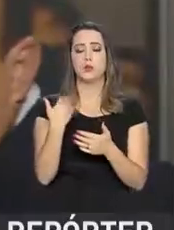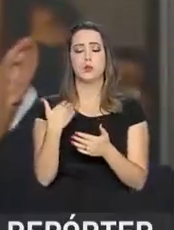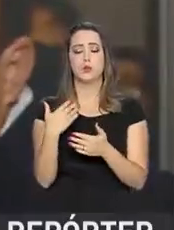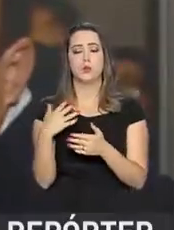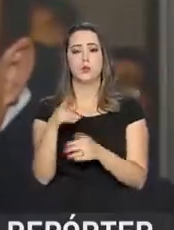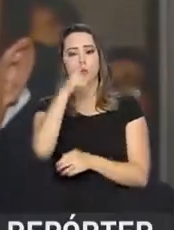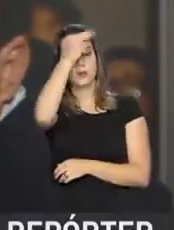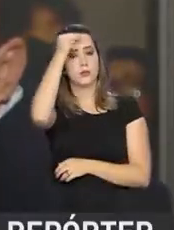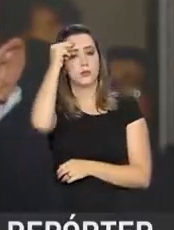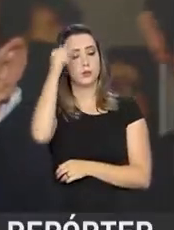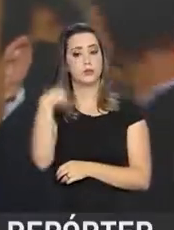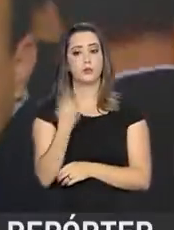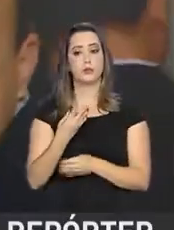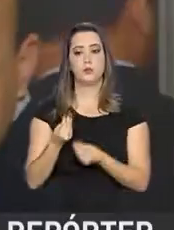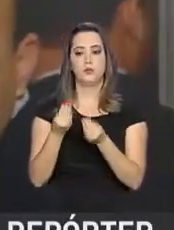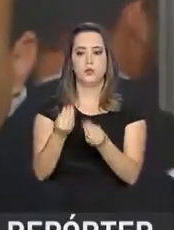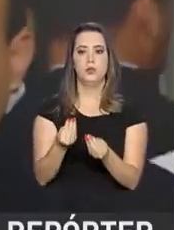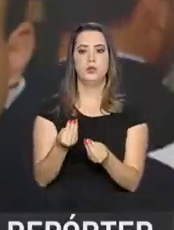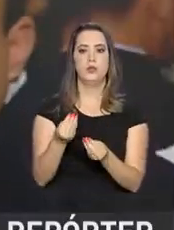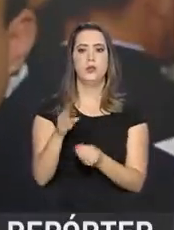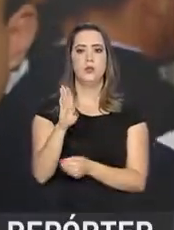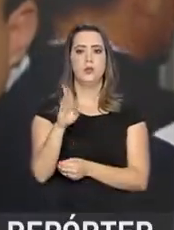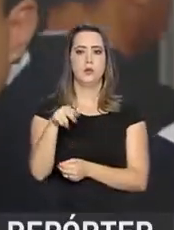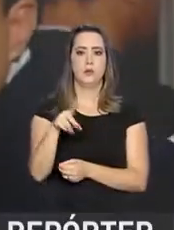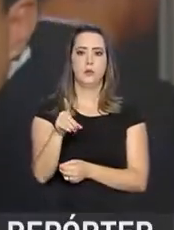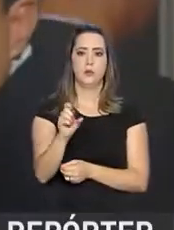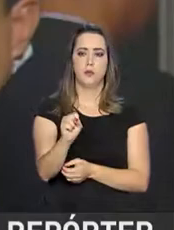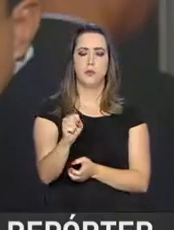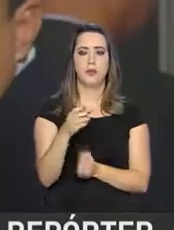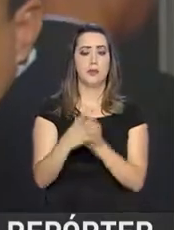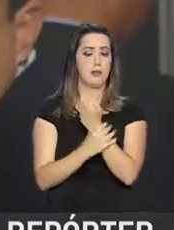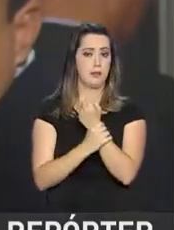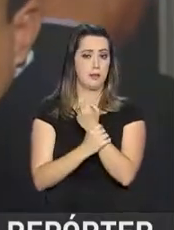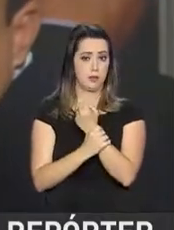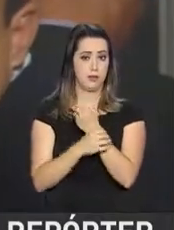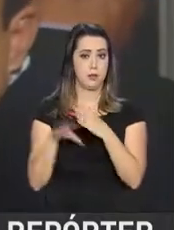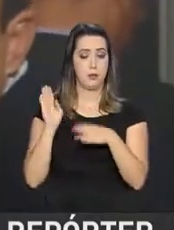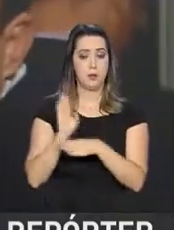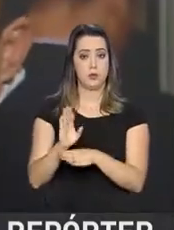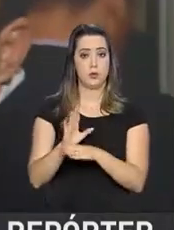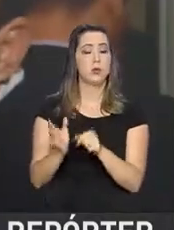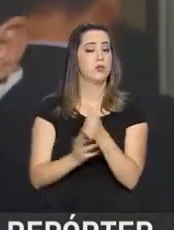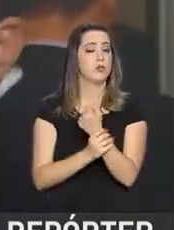Nós lançamos o BNDES Segurança, é uma linha de financiamento para apoiar a segurança pública.